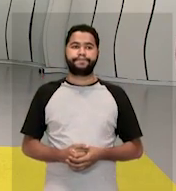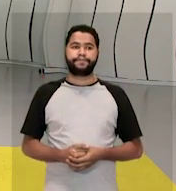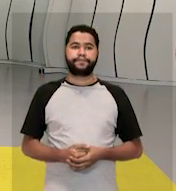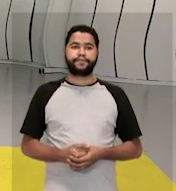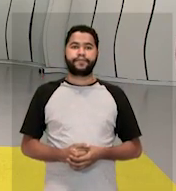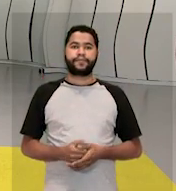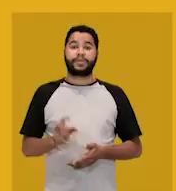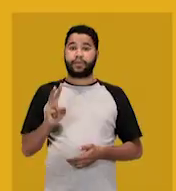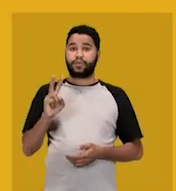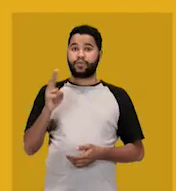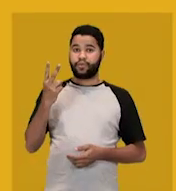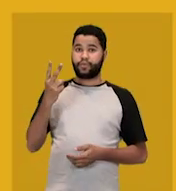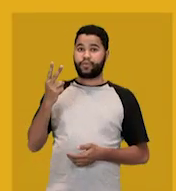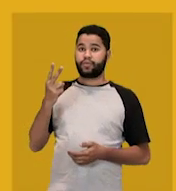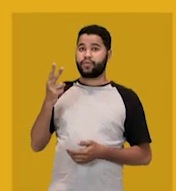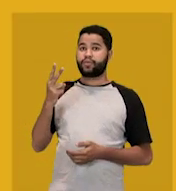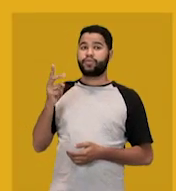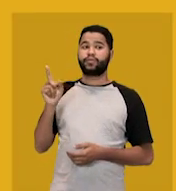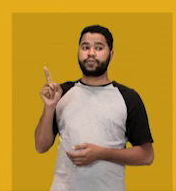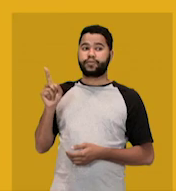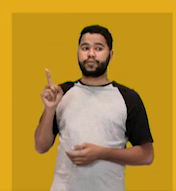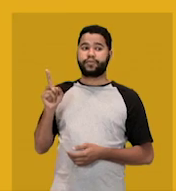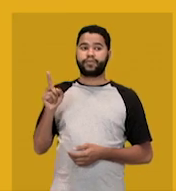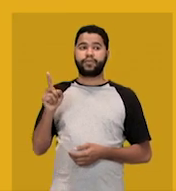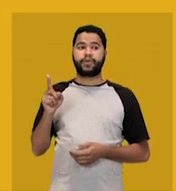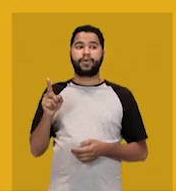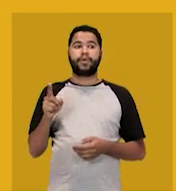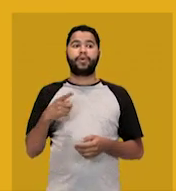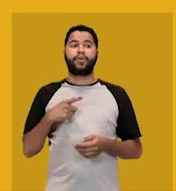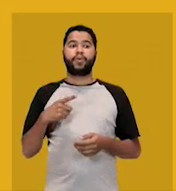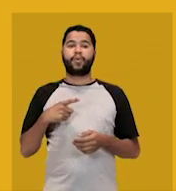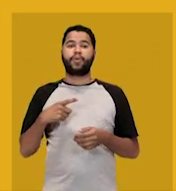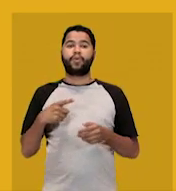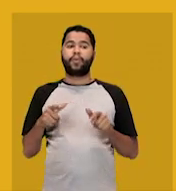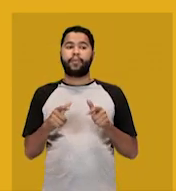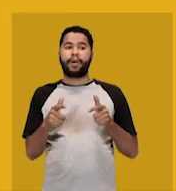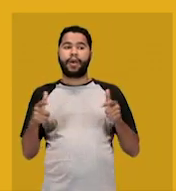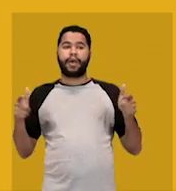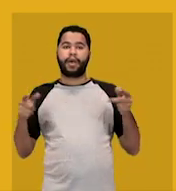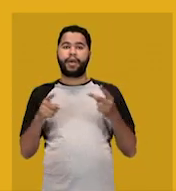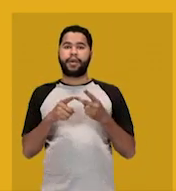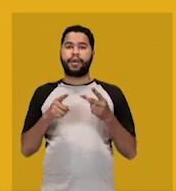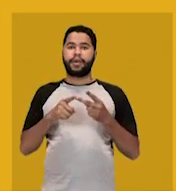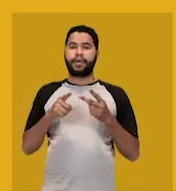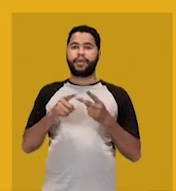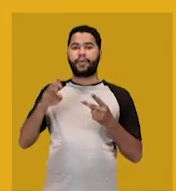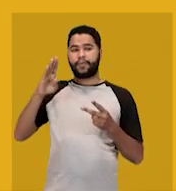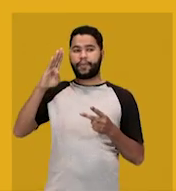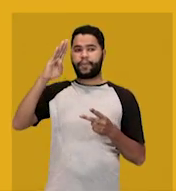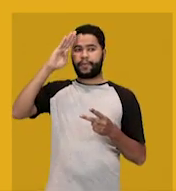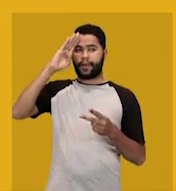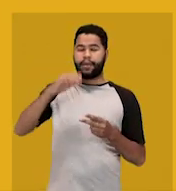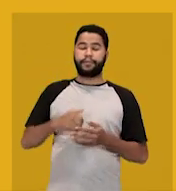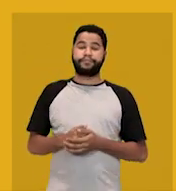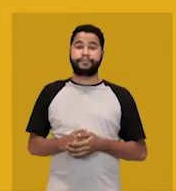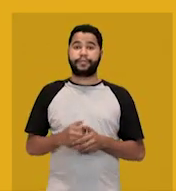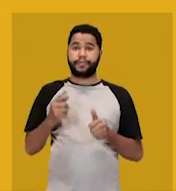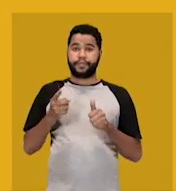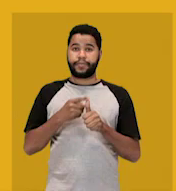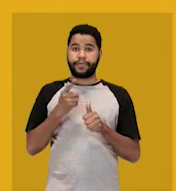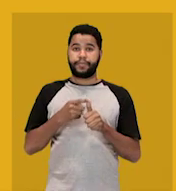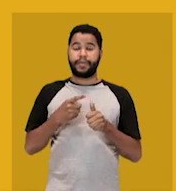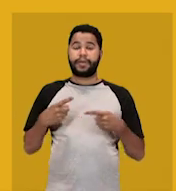dessas duas causas aqui, expansionismo e militarismo. Olha só, para a Primeira